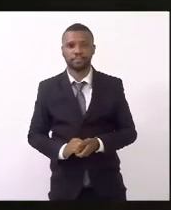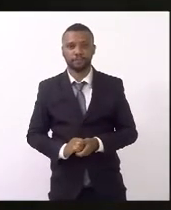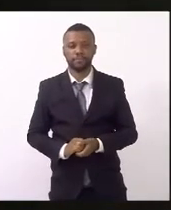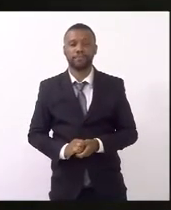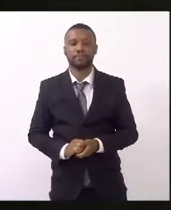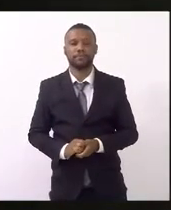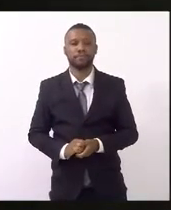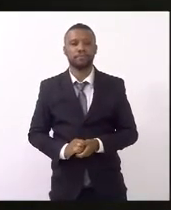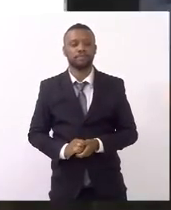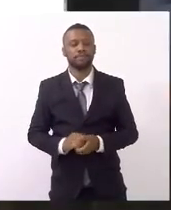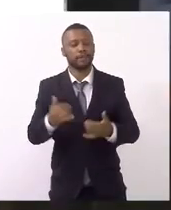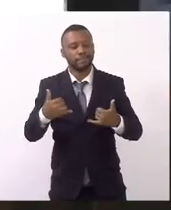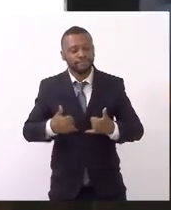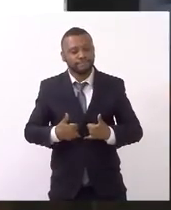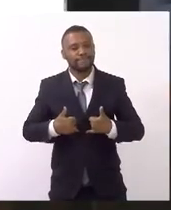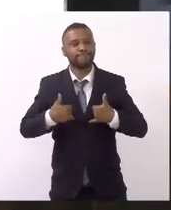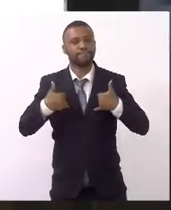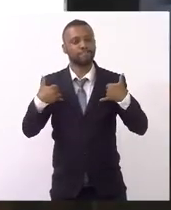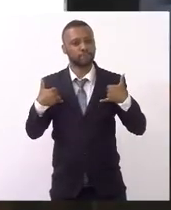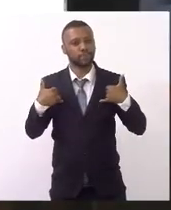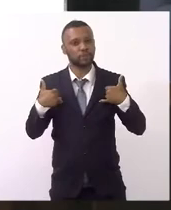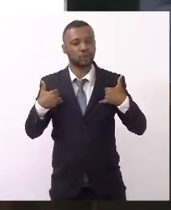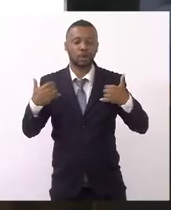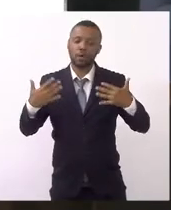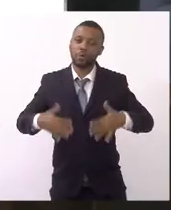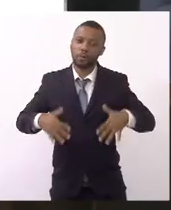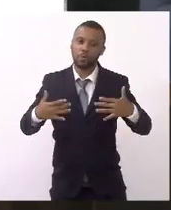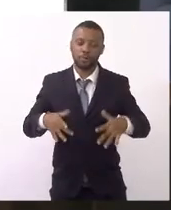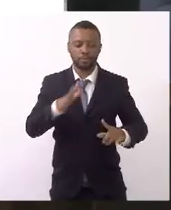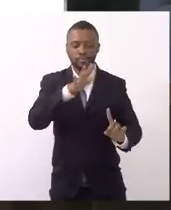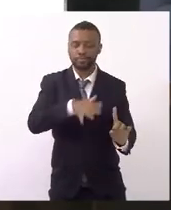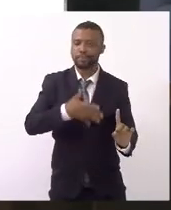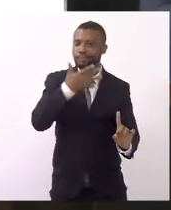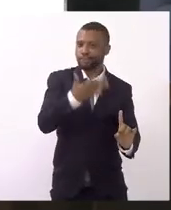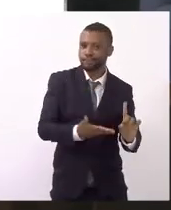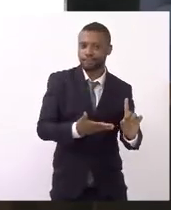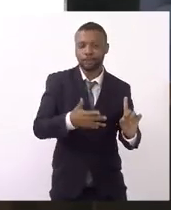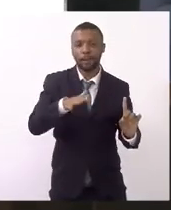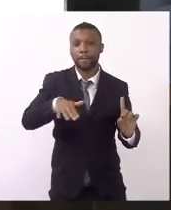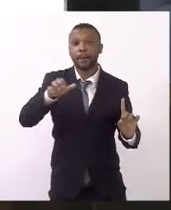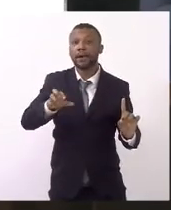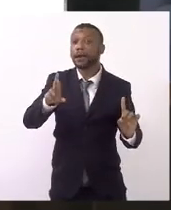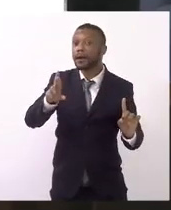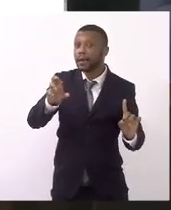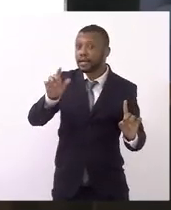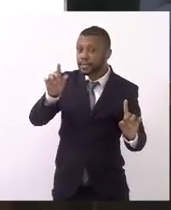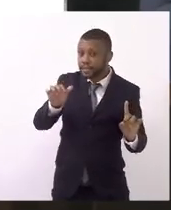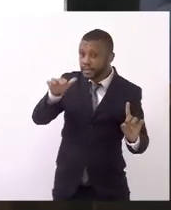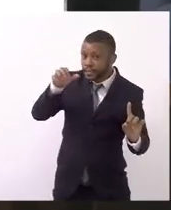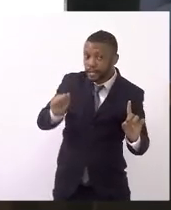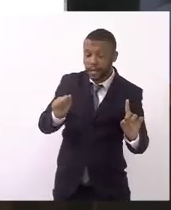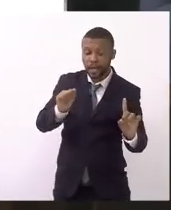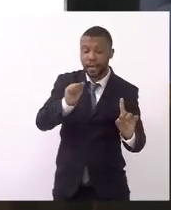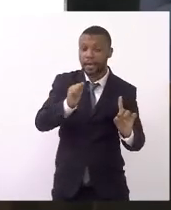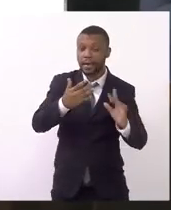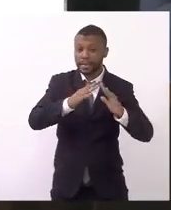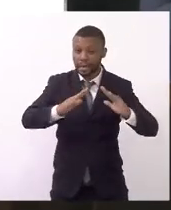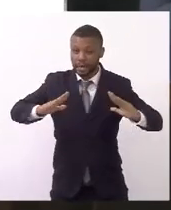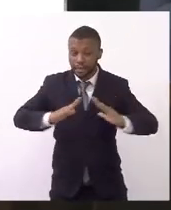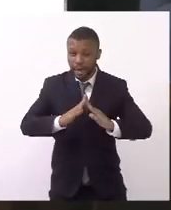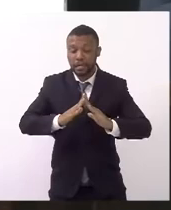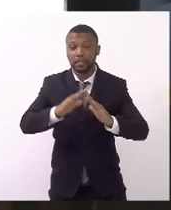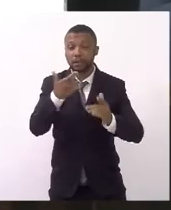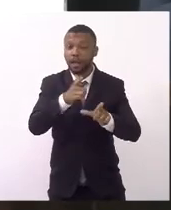é com imenso orgulho que homenageamos mãe Regina da casa mais antigas da nação